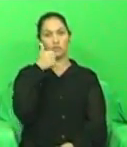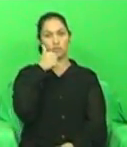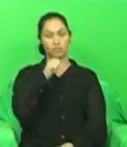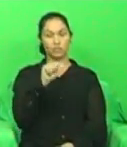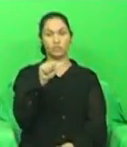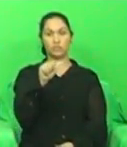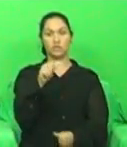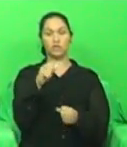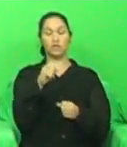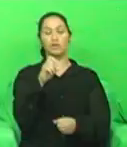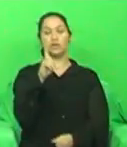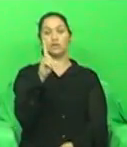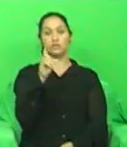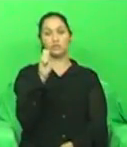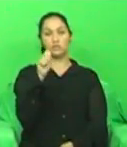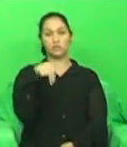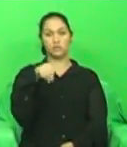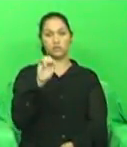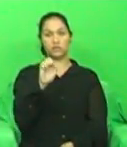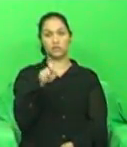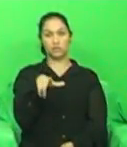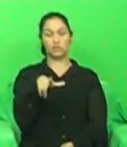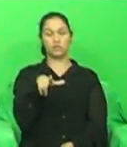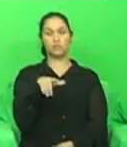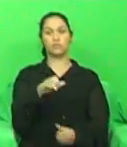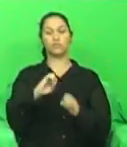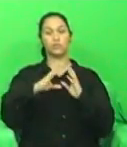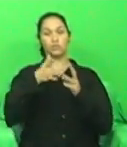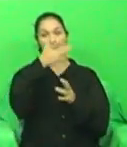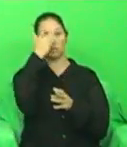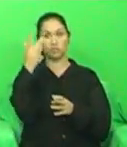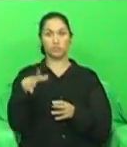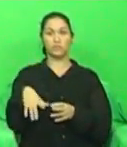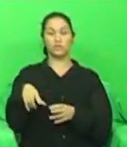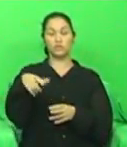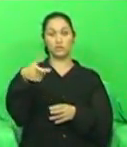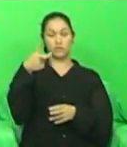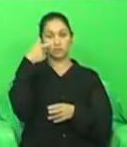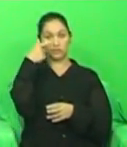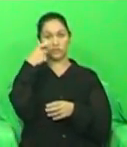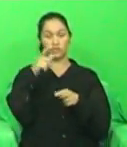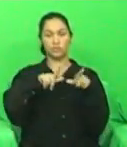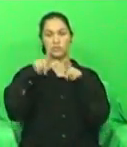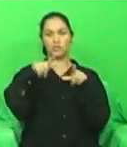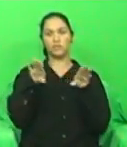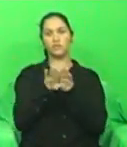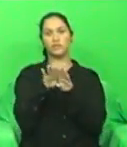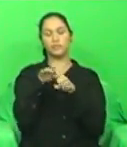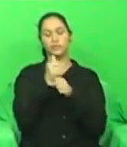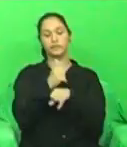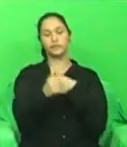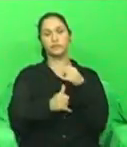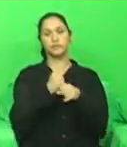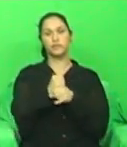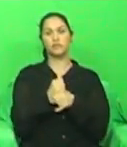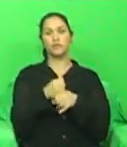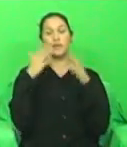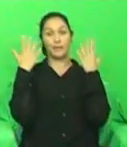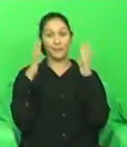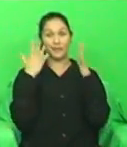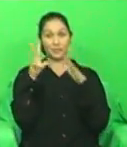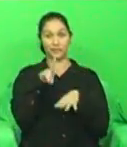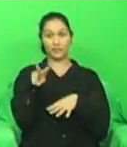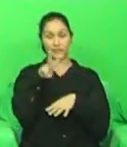que todos aqueles que nos acompanham pela tv cidadã e pelas mídias sociais é parabenizar os